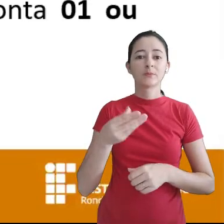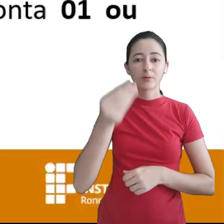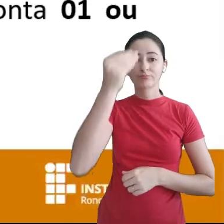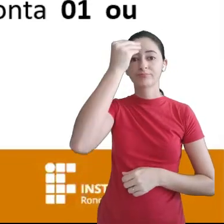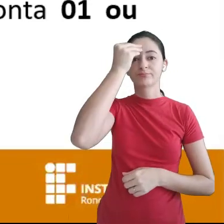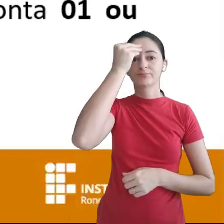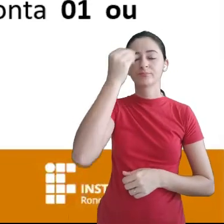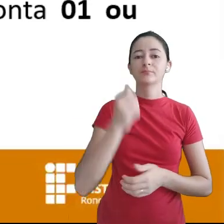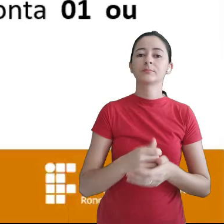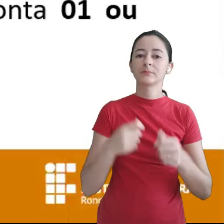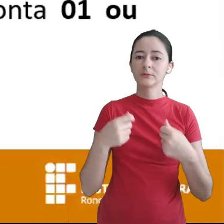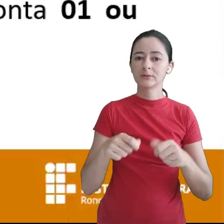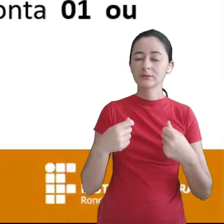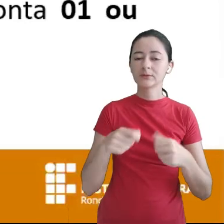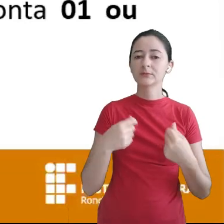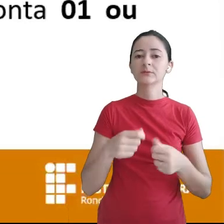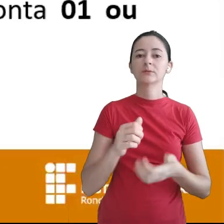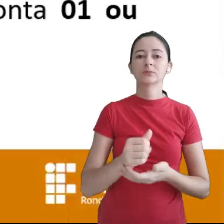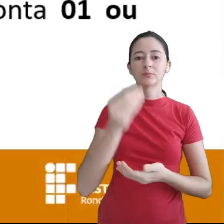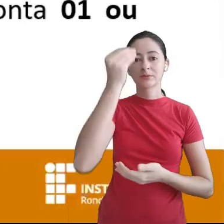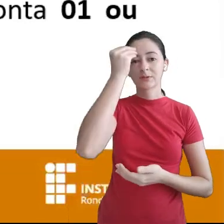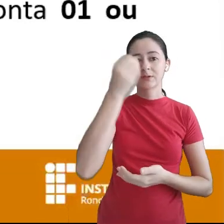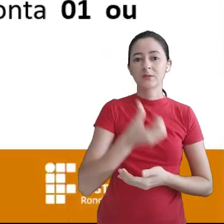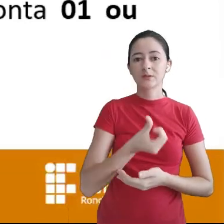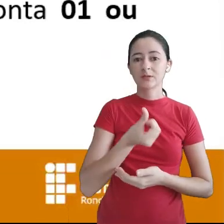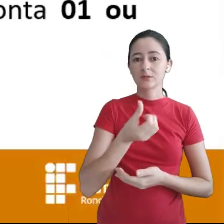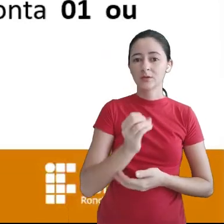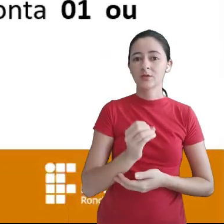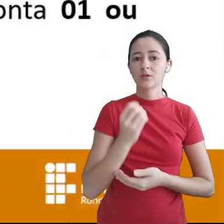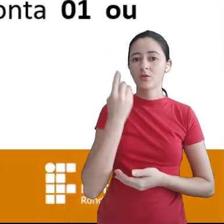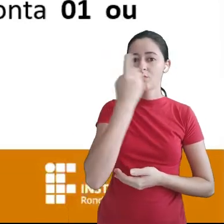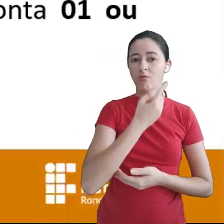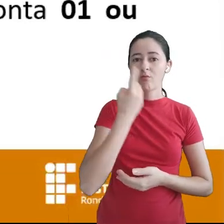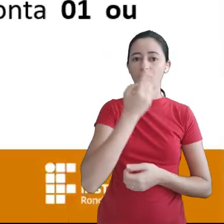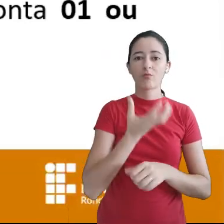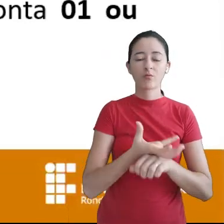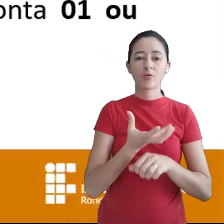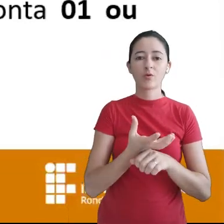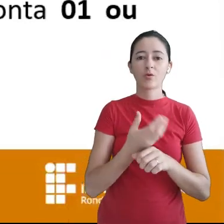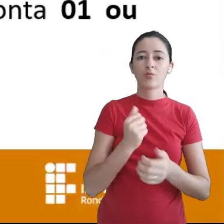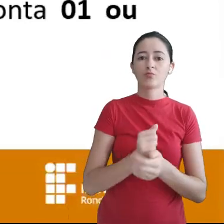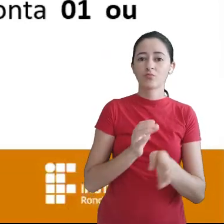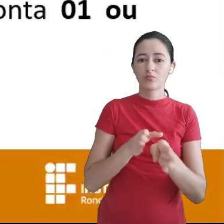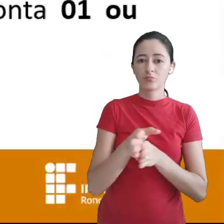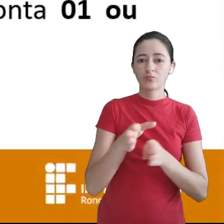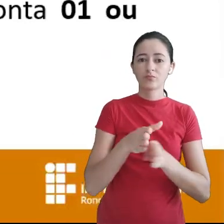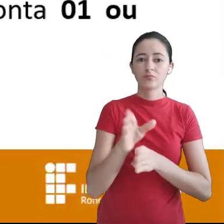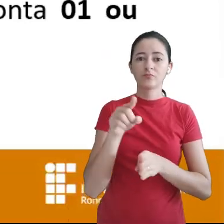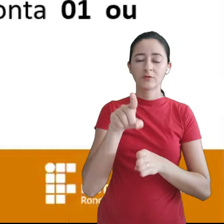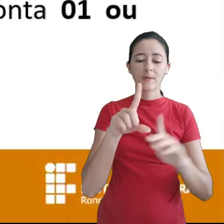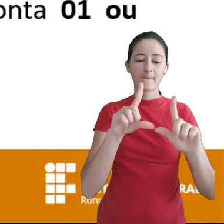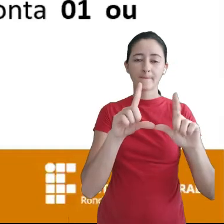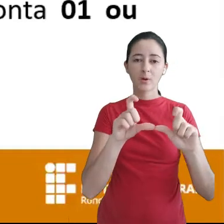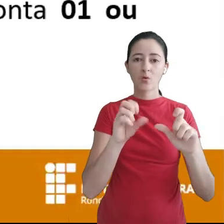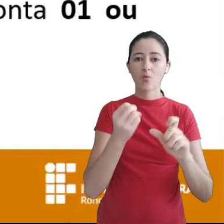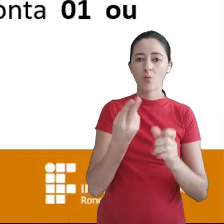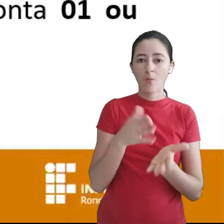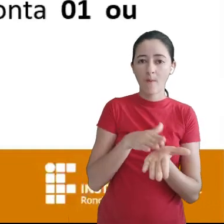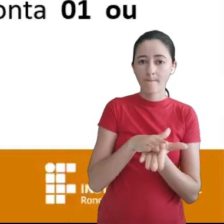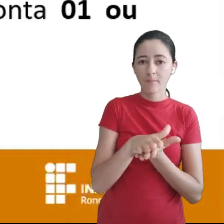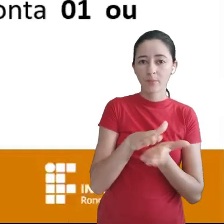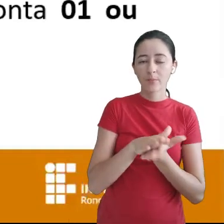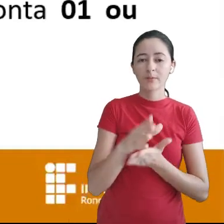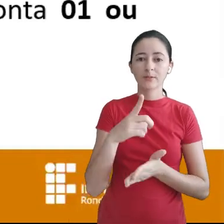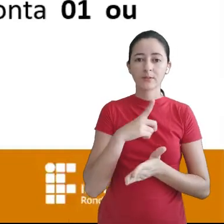precisam decorar. Durante essa disciplina agora, essas 60 horas da disciplina, eu até recomendo que você imprima